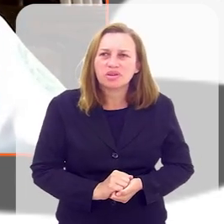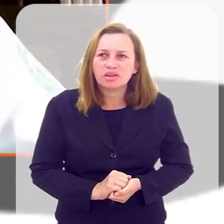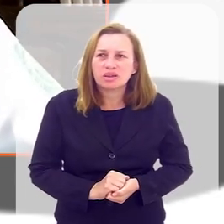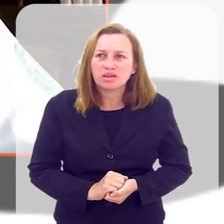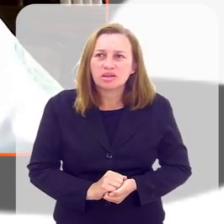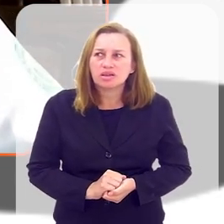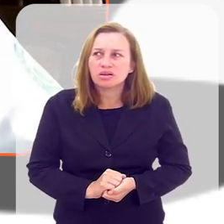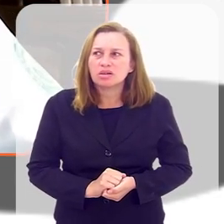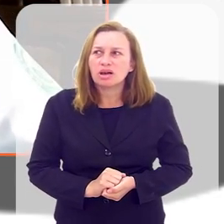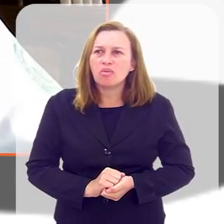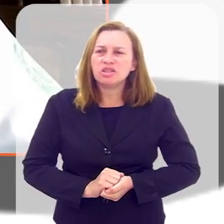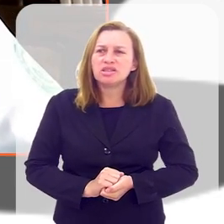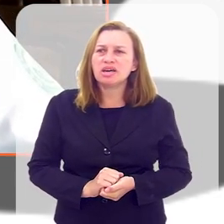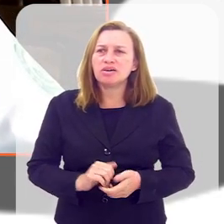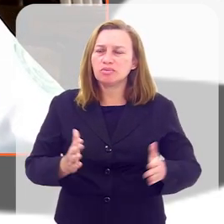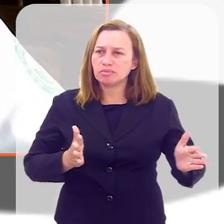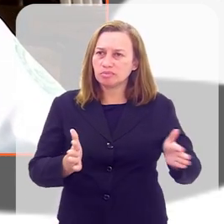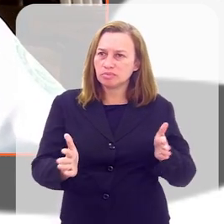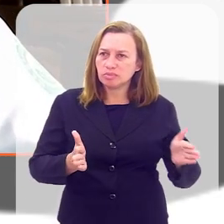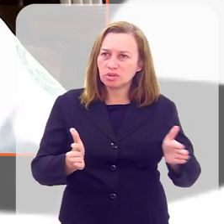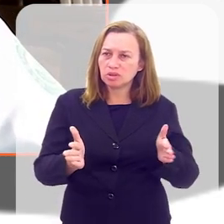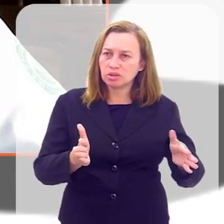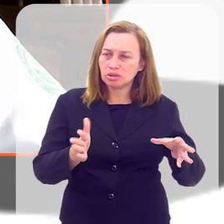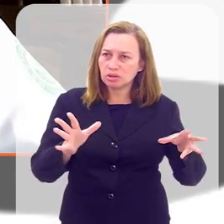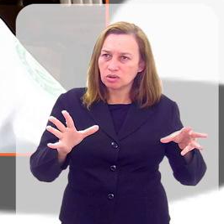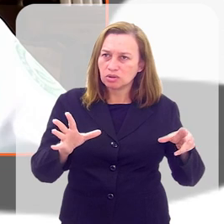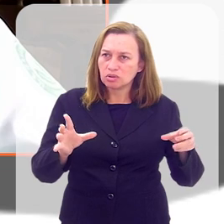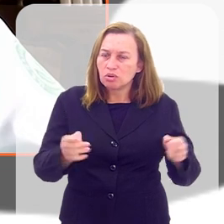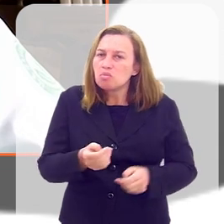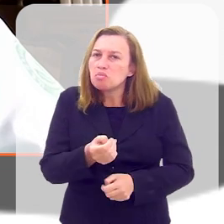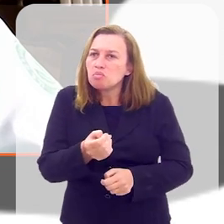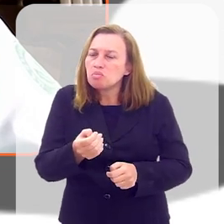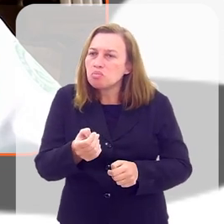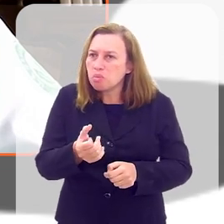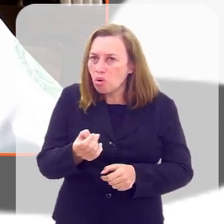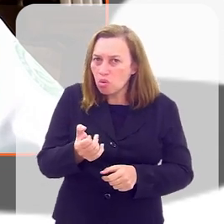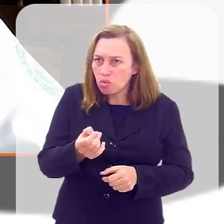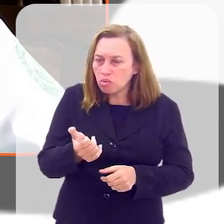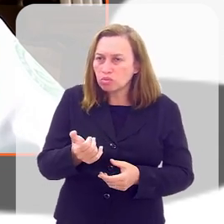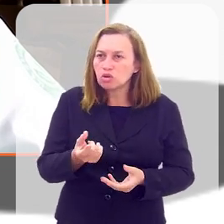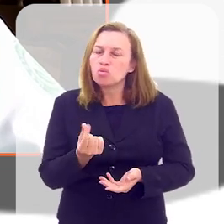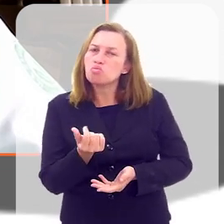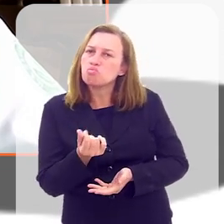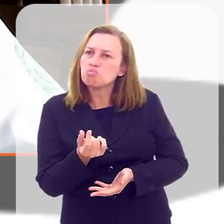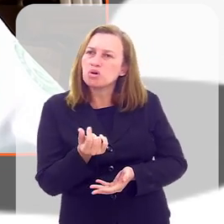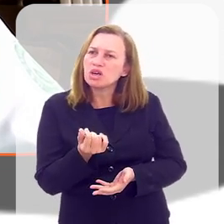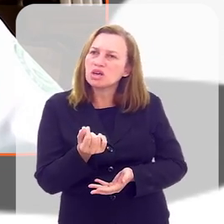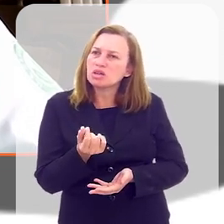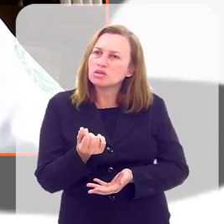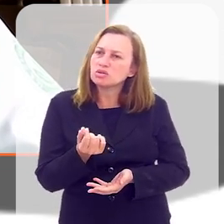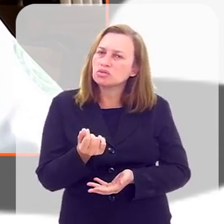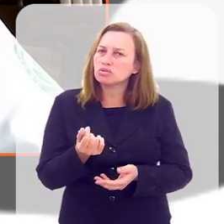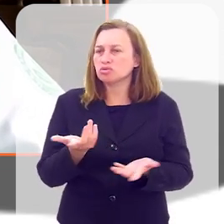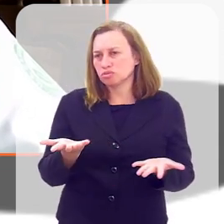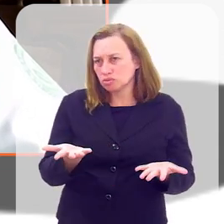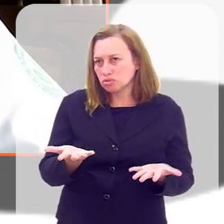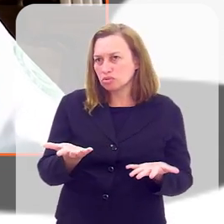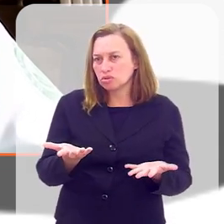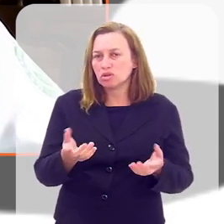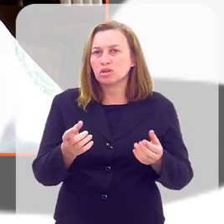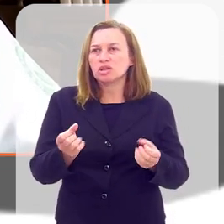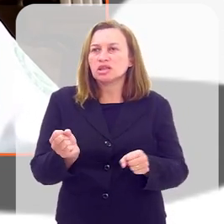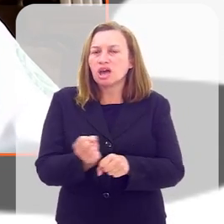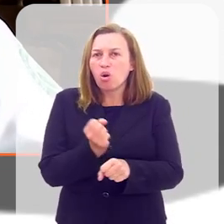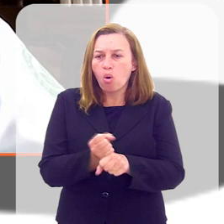Exatamente isso como o prazo é muito curto e a gente tem um preço damos um preço de metro quadrado